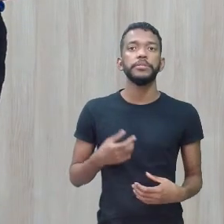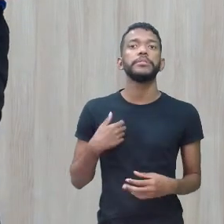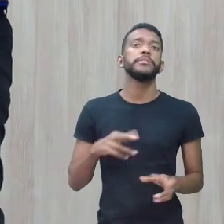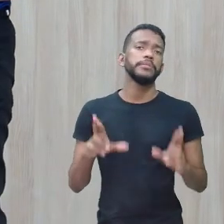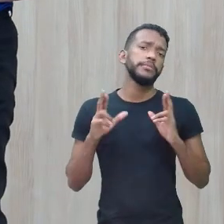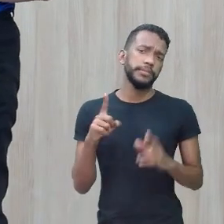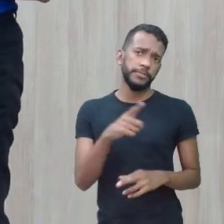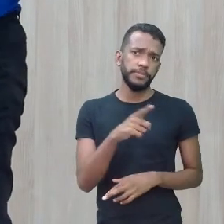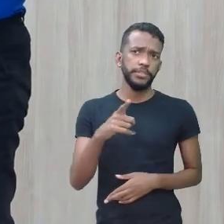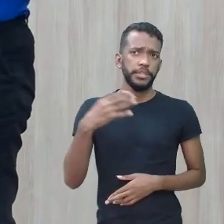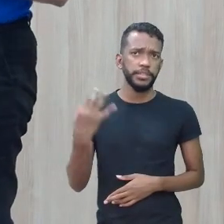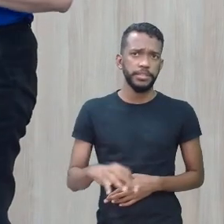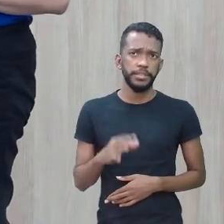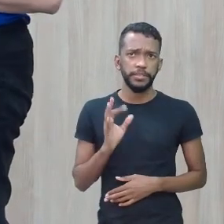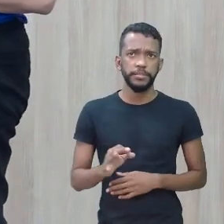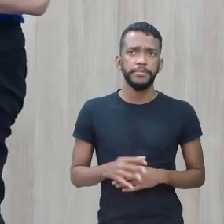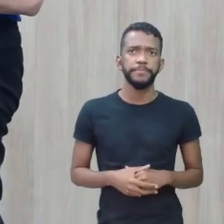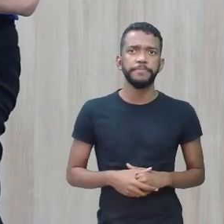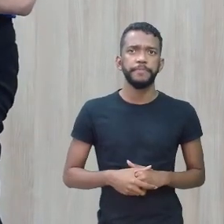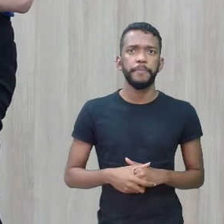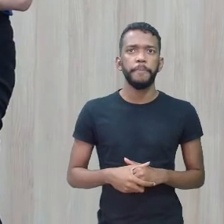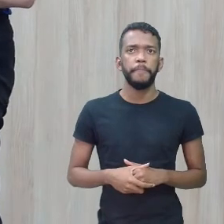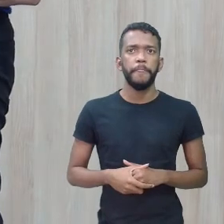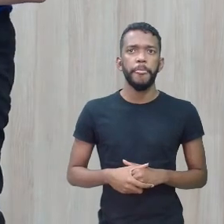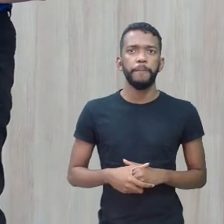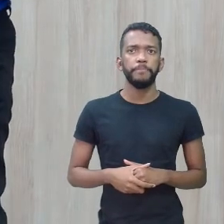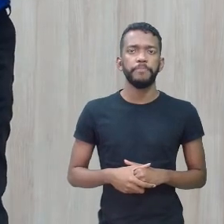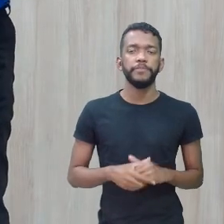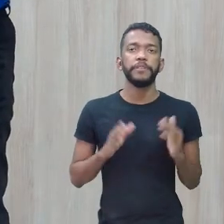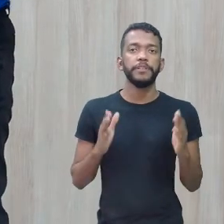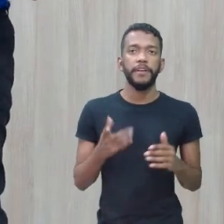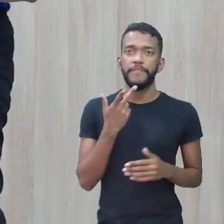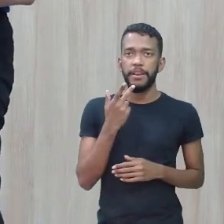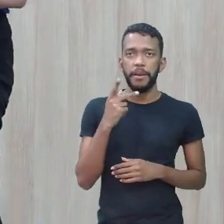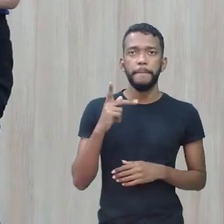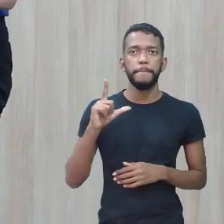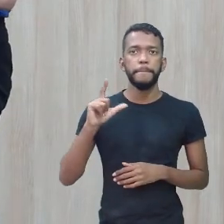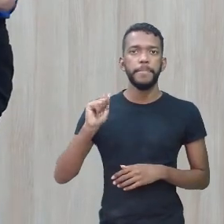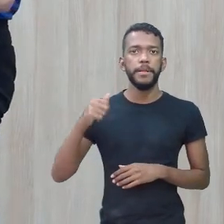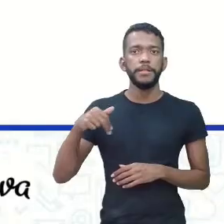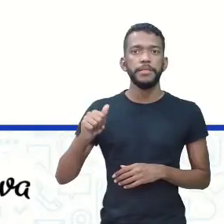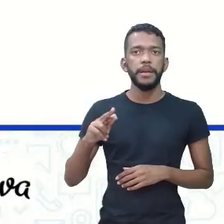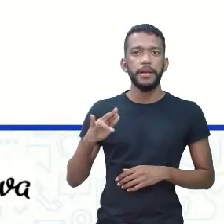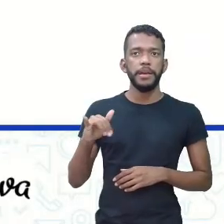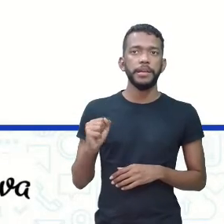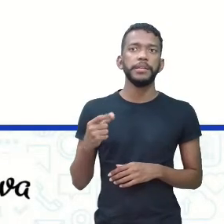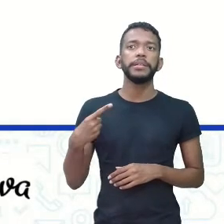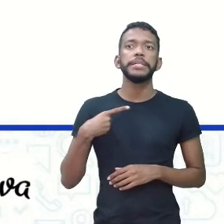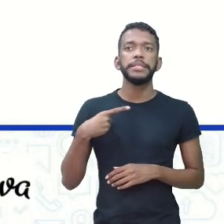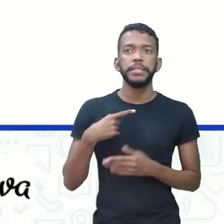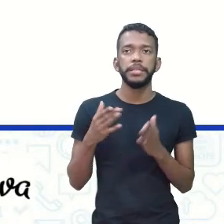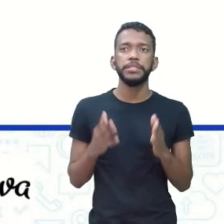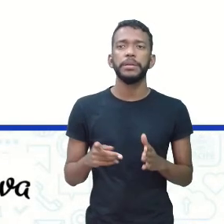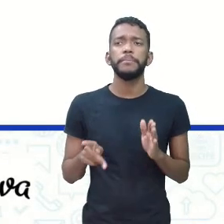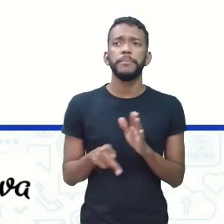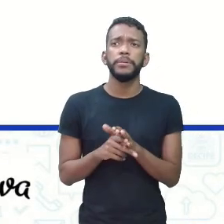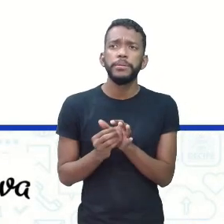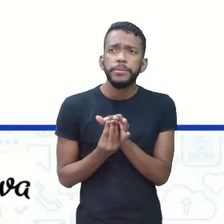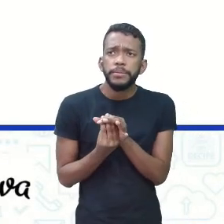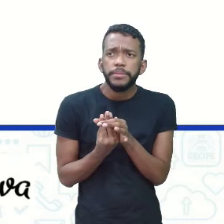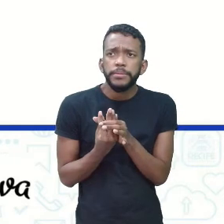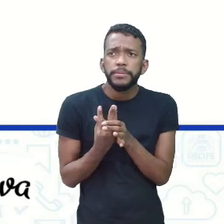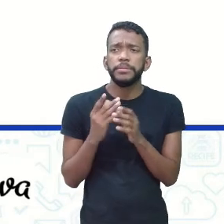vocês acertaram. Vamos ver a outra questão sobre as planárias. São pequenos platelmintos que